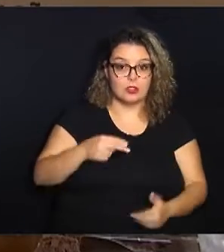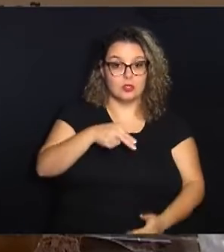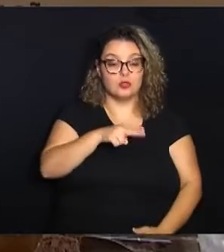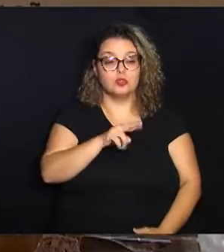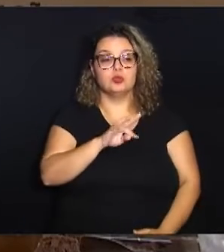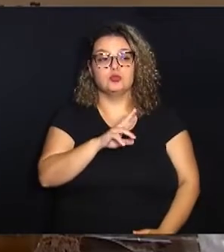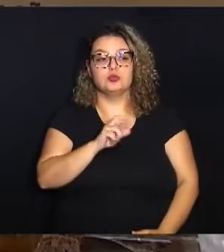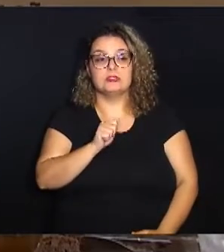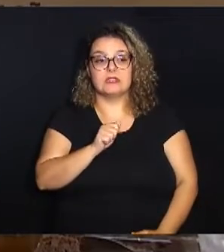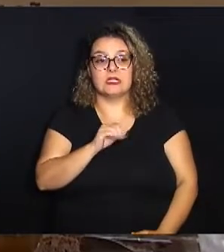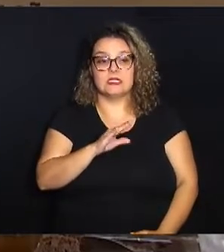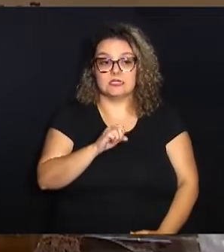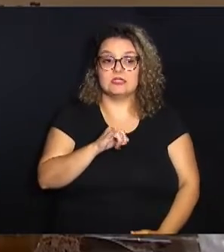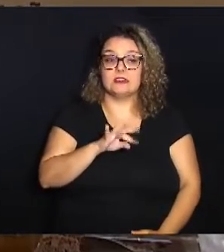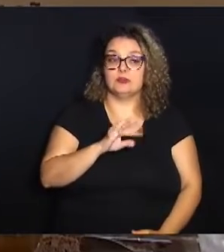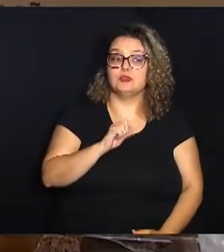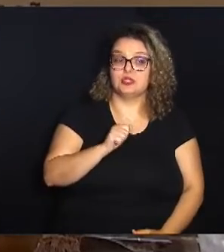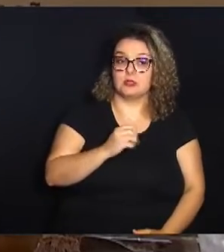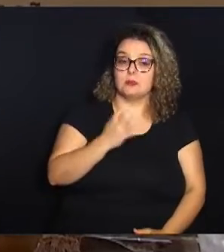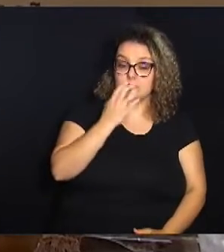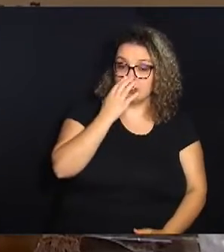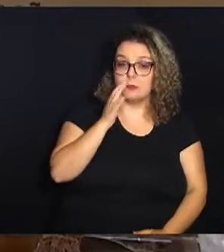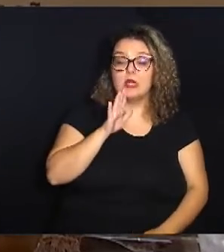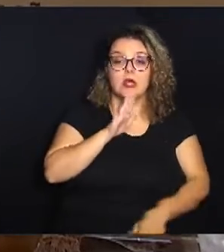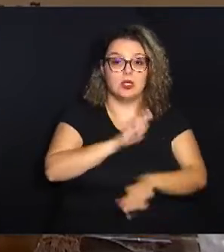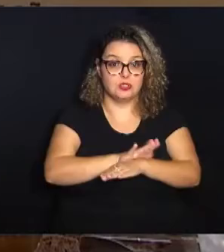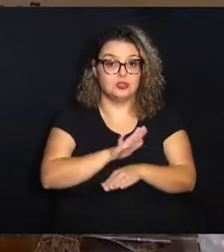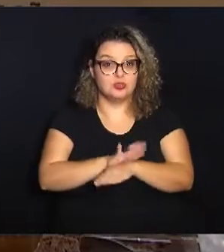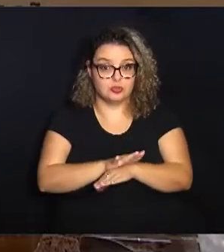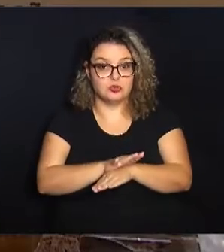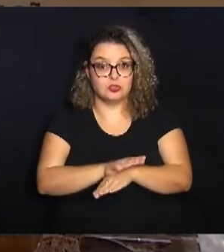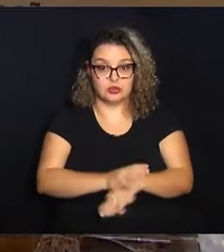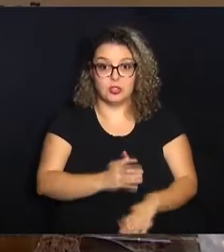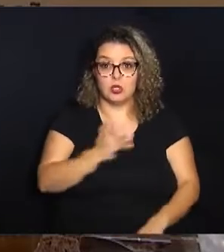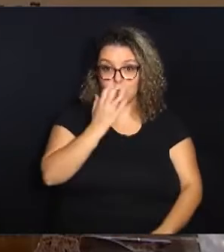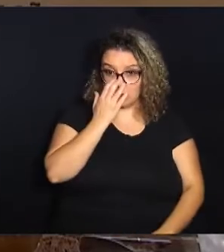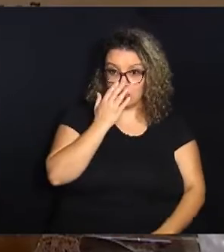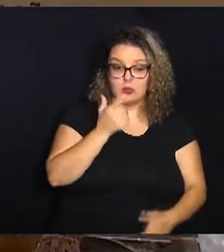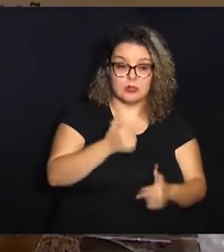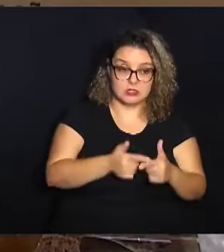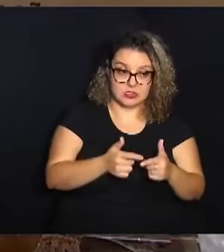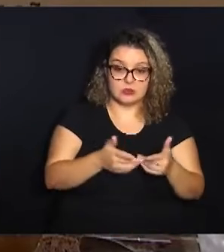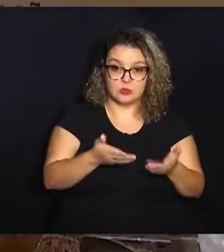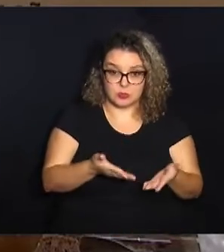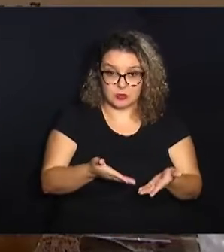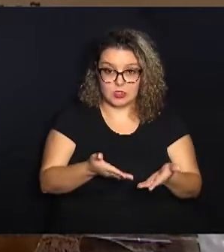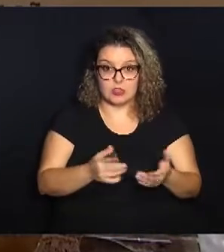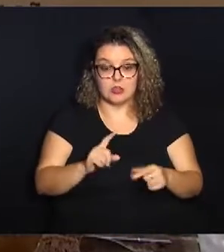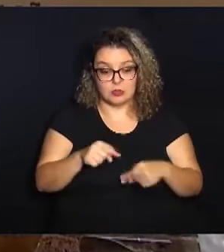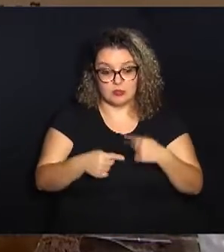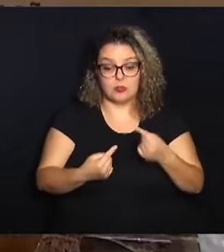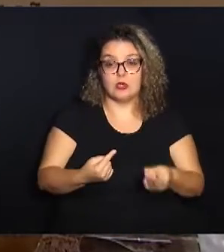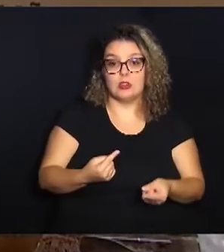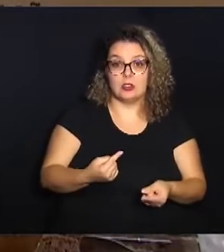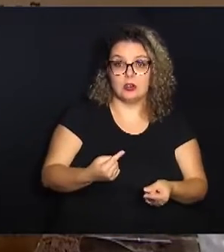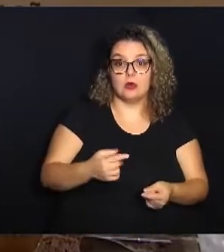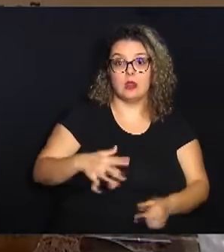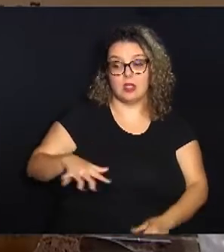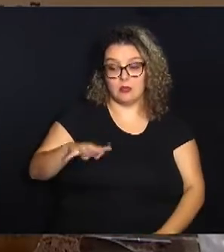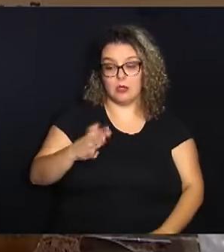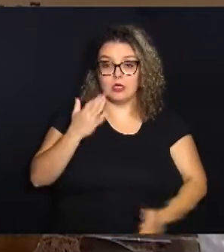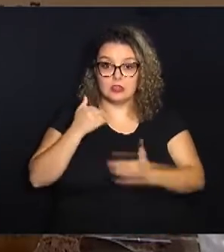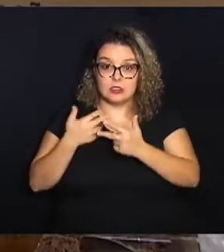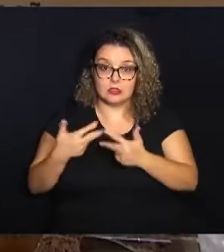para cães, isso é bem bacana, ajuda muito, né, esses cachorros com esses problemas. E, por outro lado, o mercado da alimentação